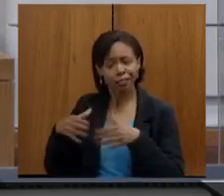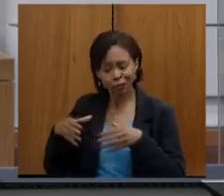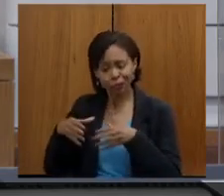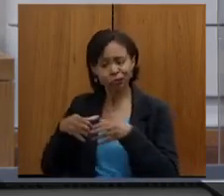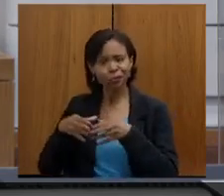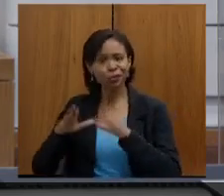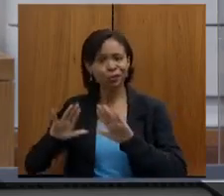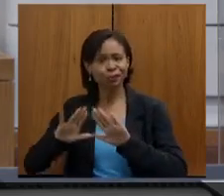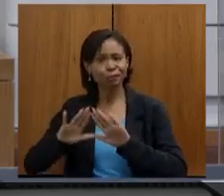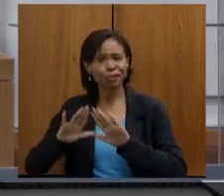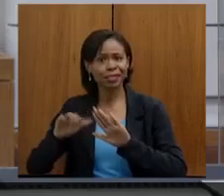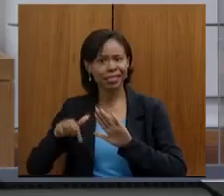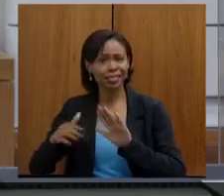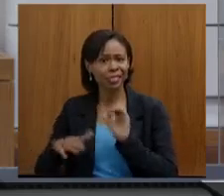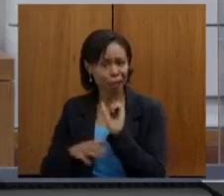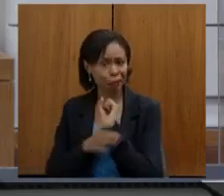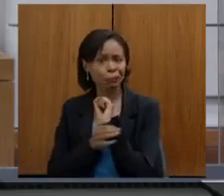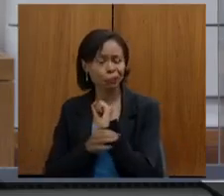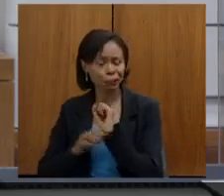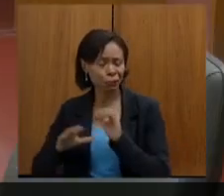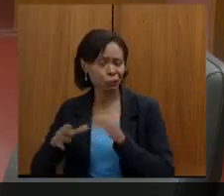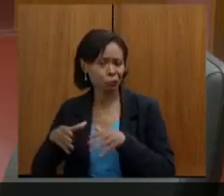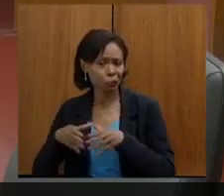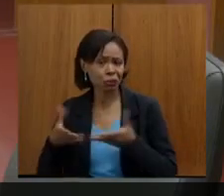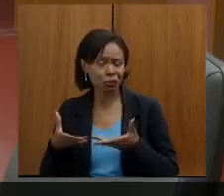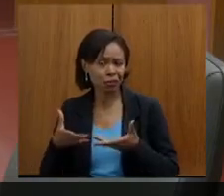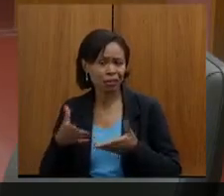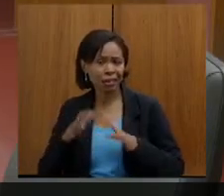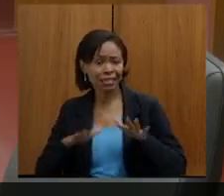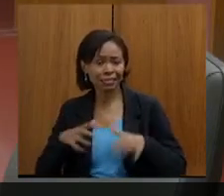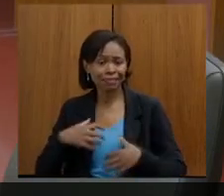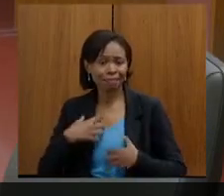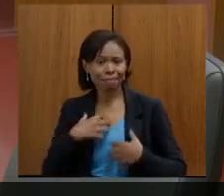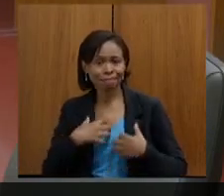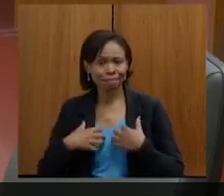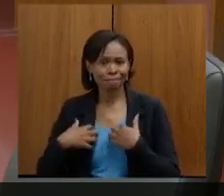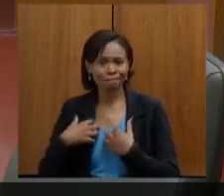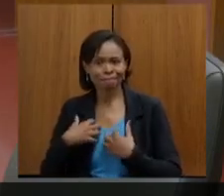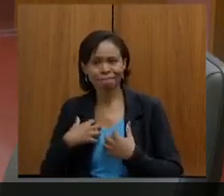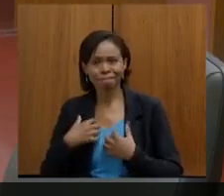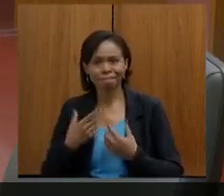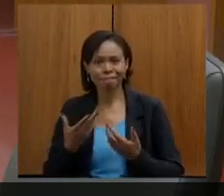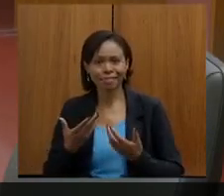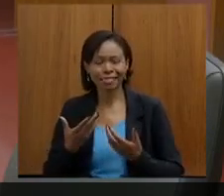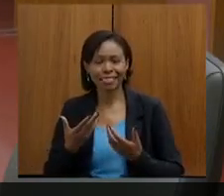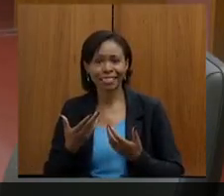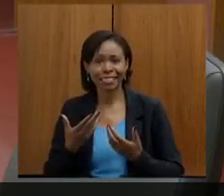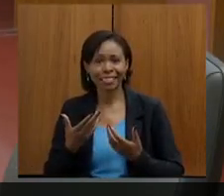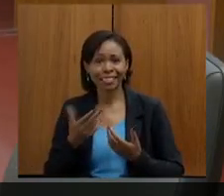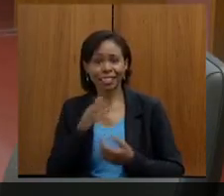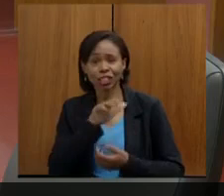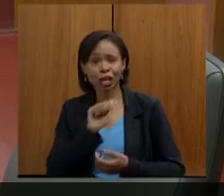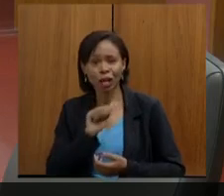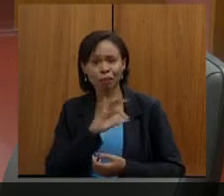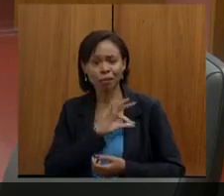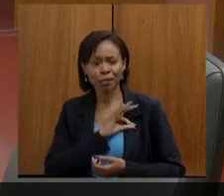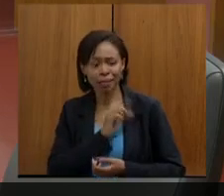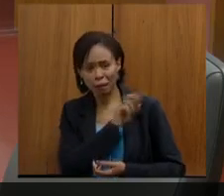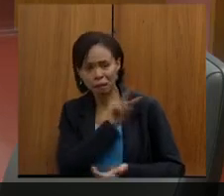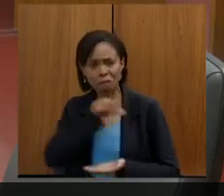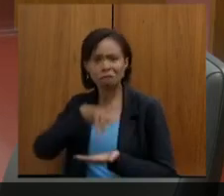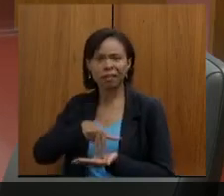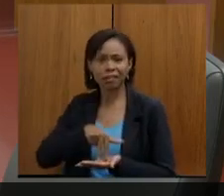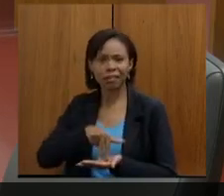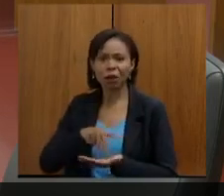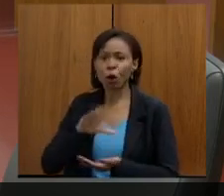até as o que a gente chama qualquer policial militar está presente quando o bar